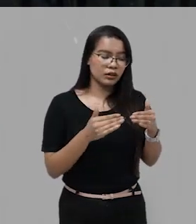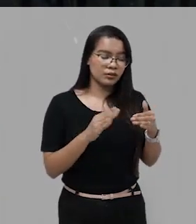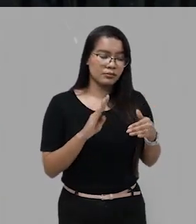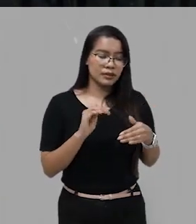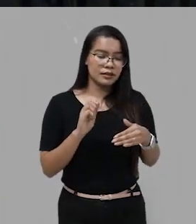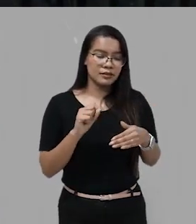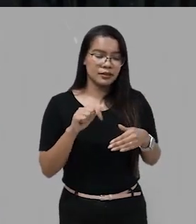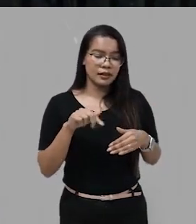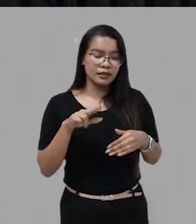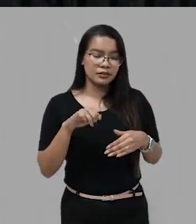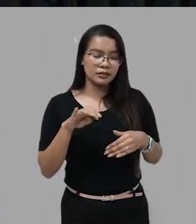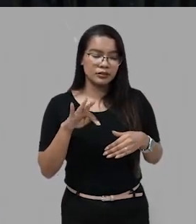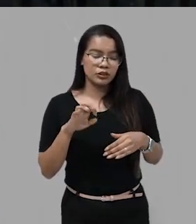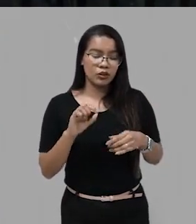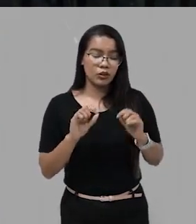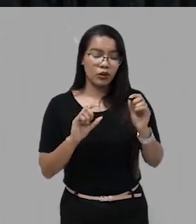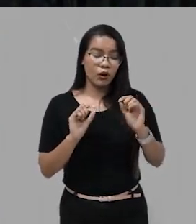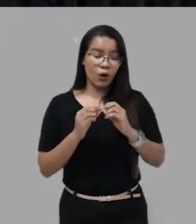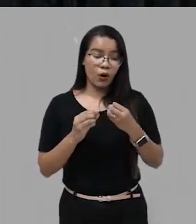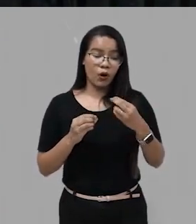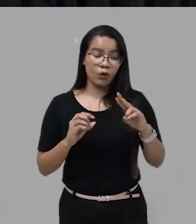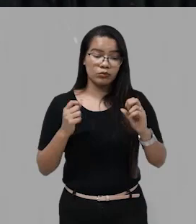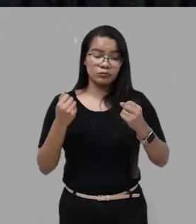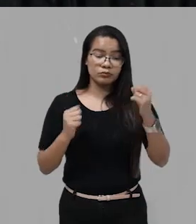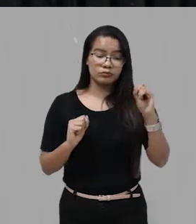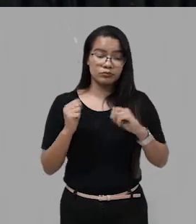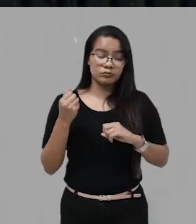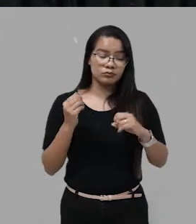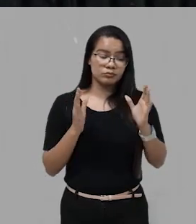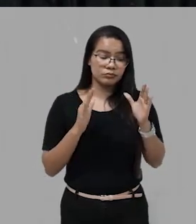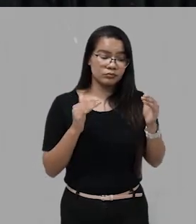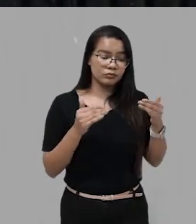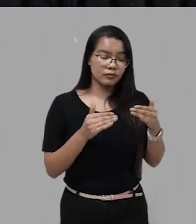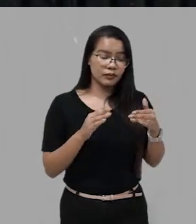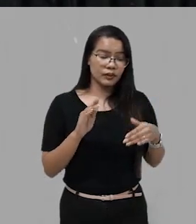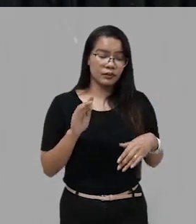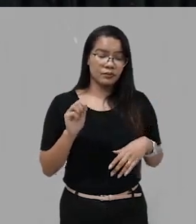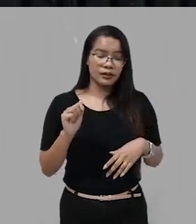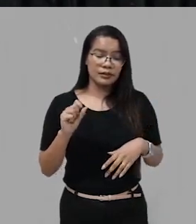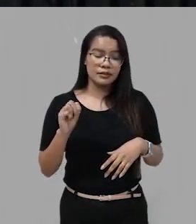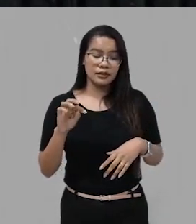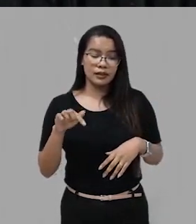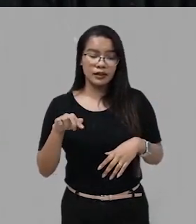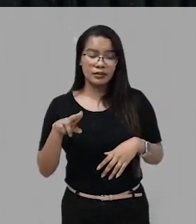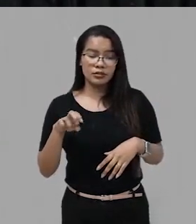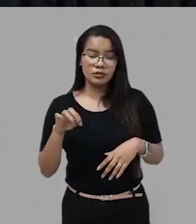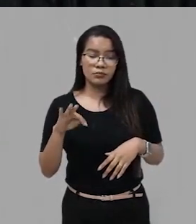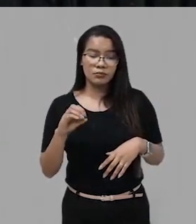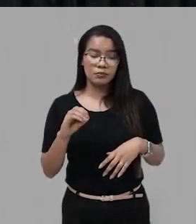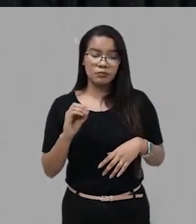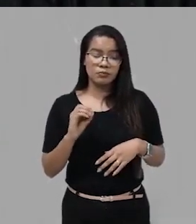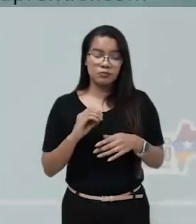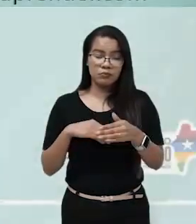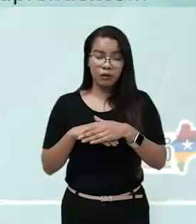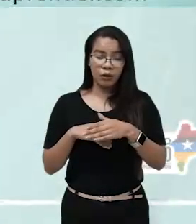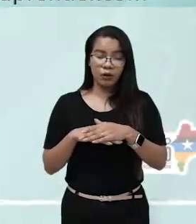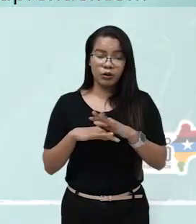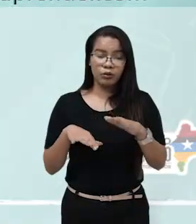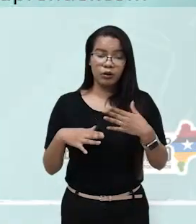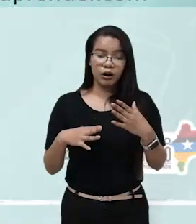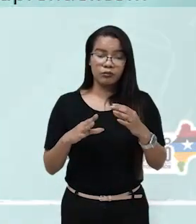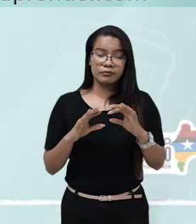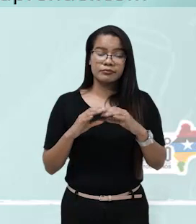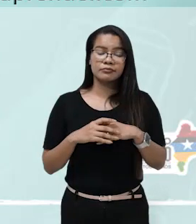basquete. Tu não vai ter os gestos motores que são voltados para o basquetebol, tá certo? Coordenação motora